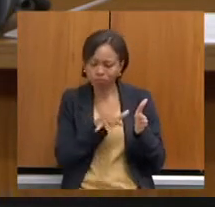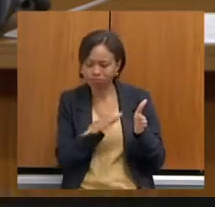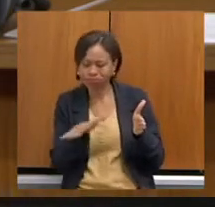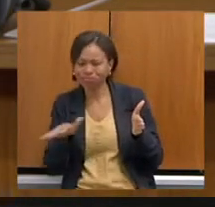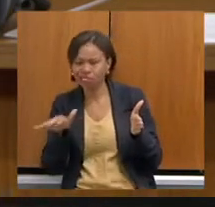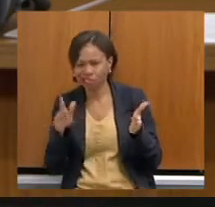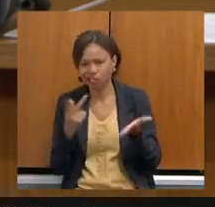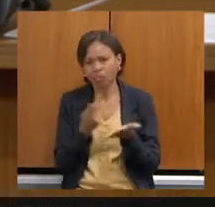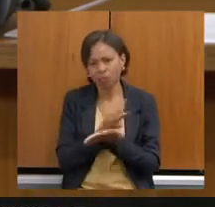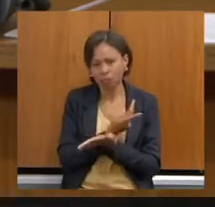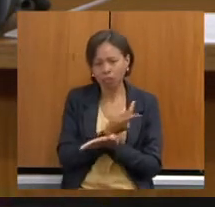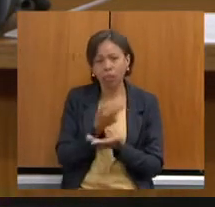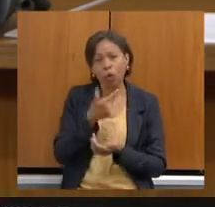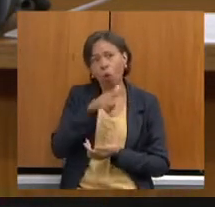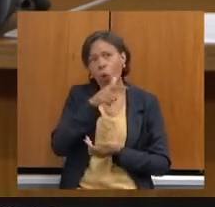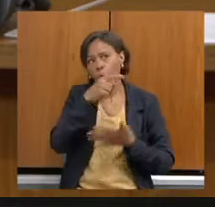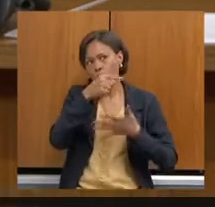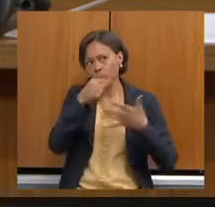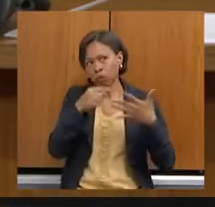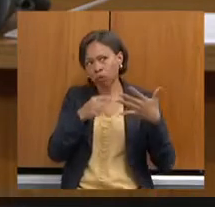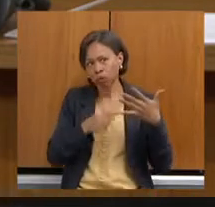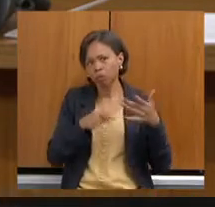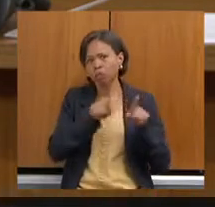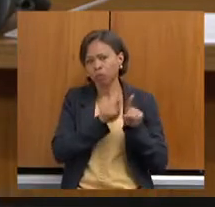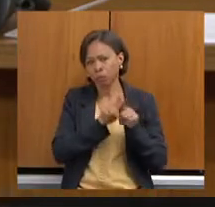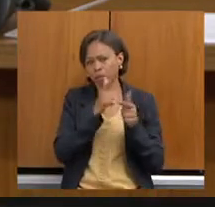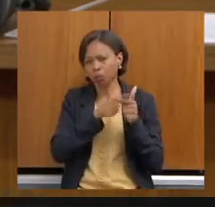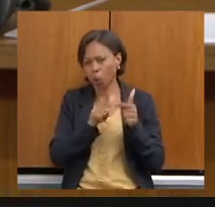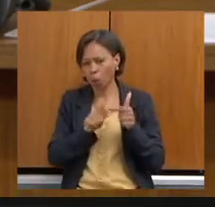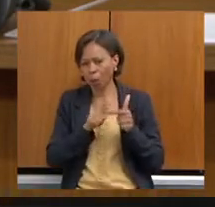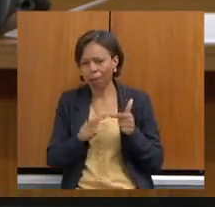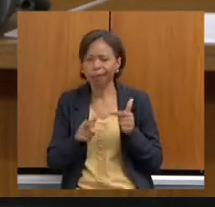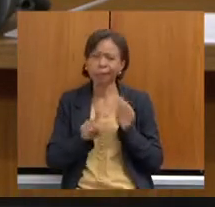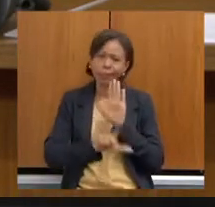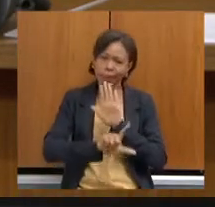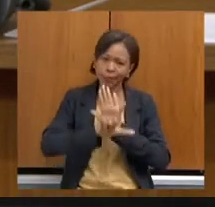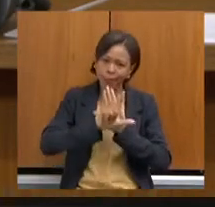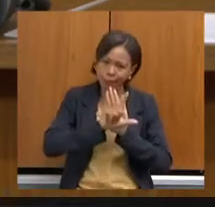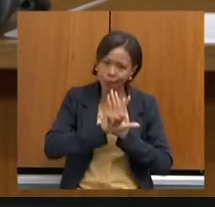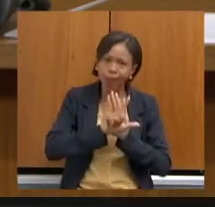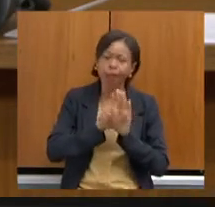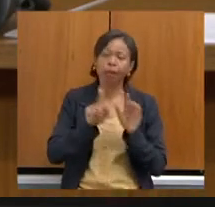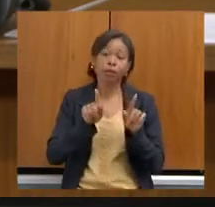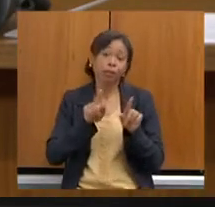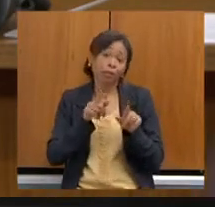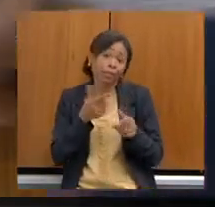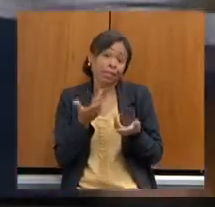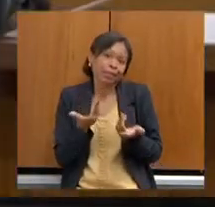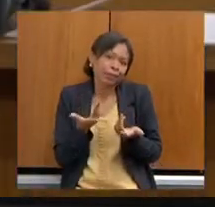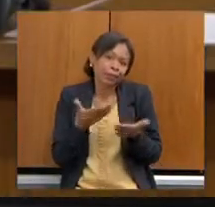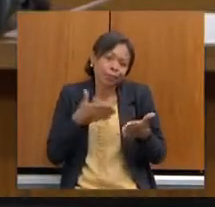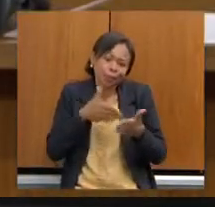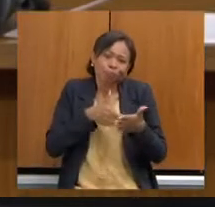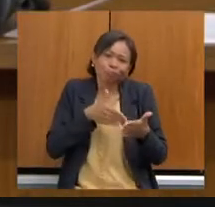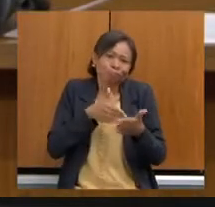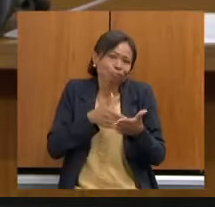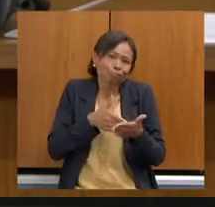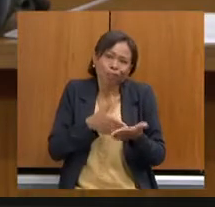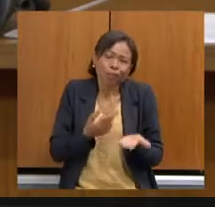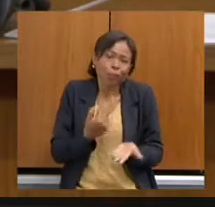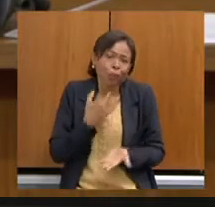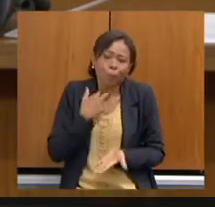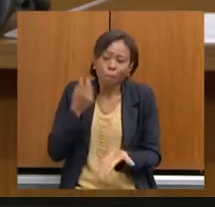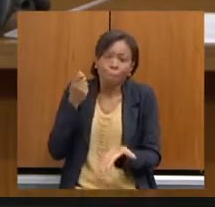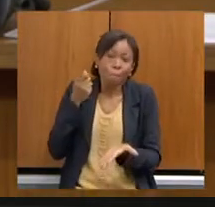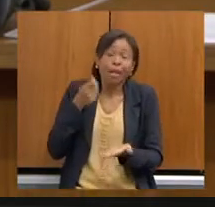canal assim como outras questões do projeto Jaíba a questão da legislação que é que não permite que tem que pagar uma